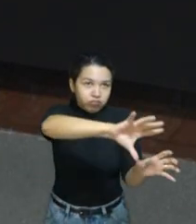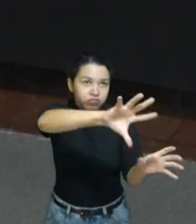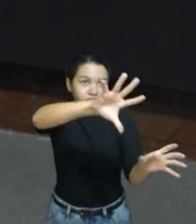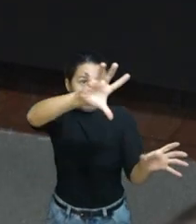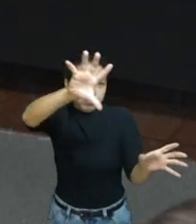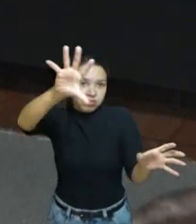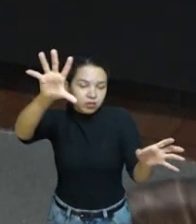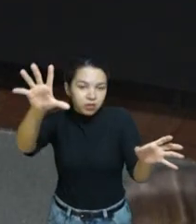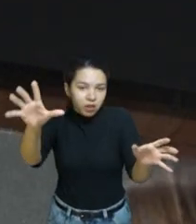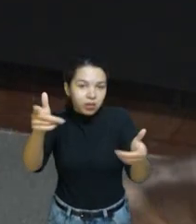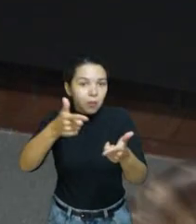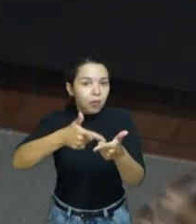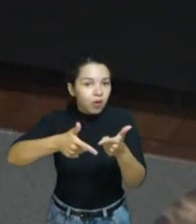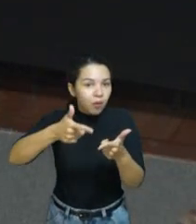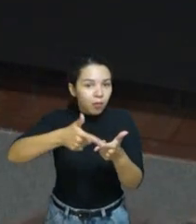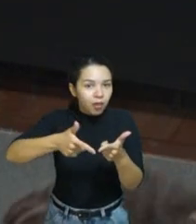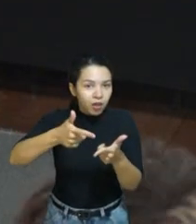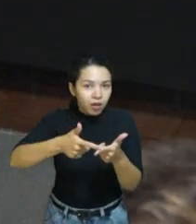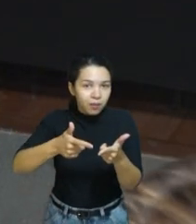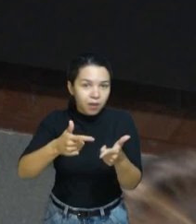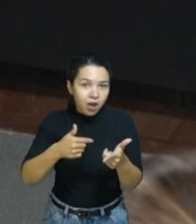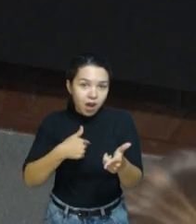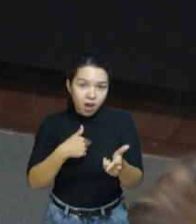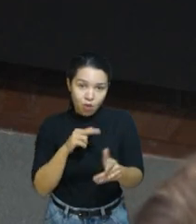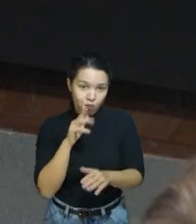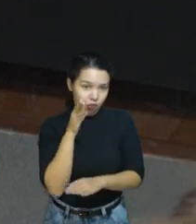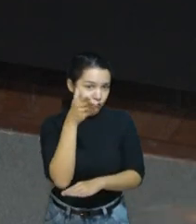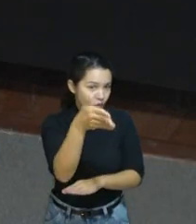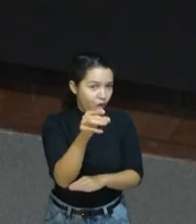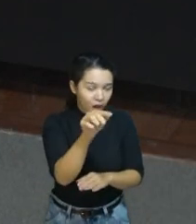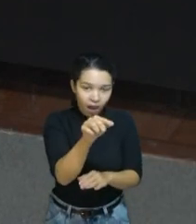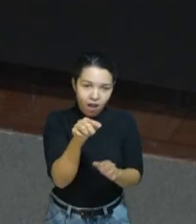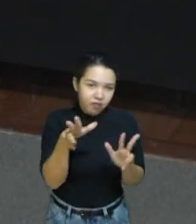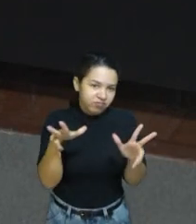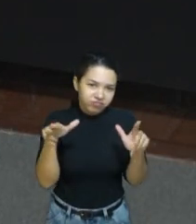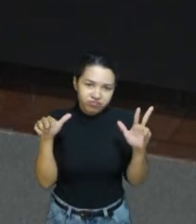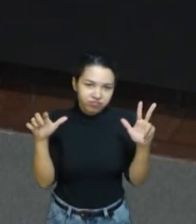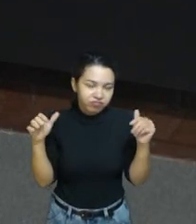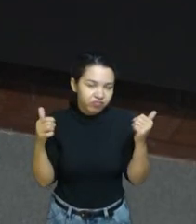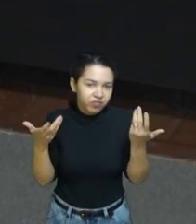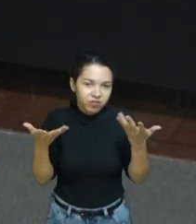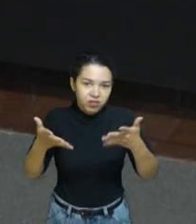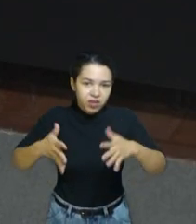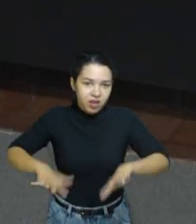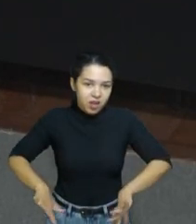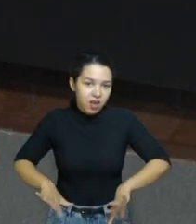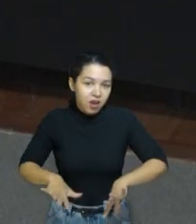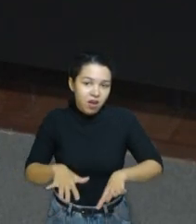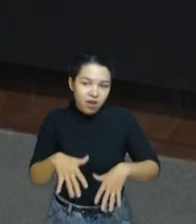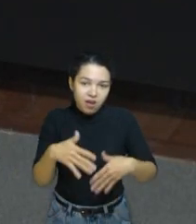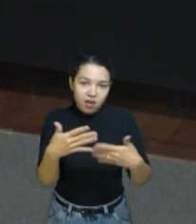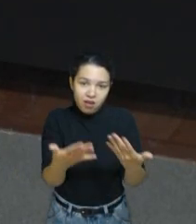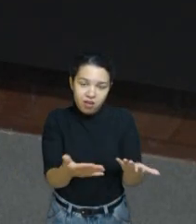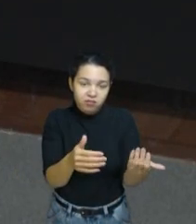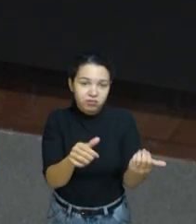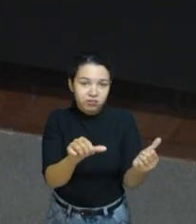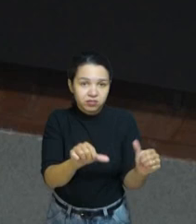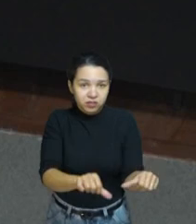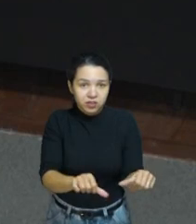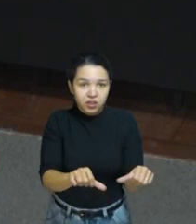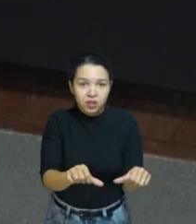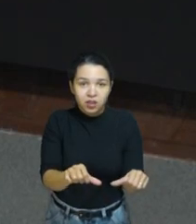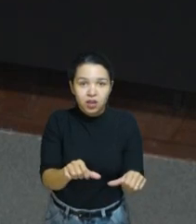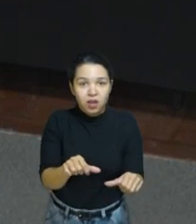problema. Né? Bom, Las Vegas, eu nunca vou pôr meu pé lá e nunca. Mas assim, porque é um troço doido isso, entende? Então, isso é um